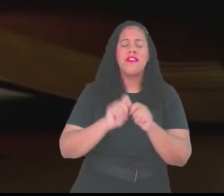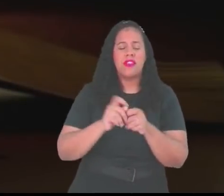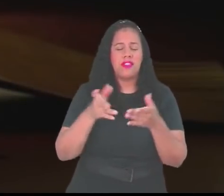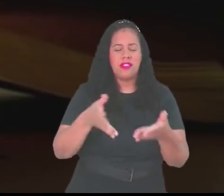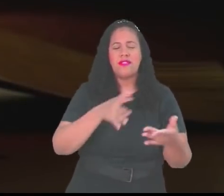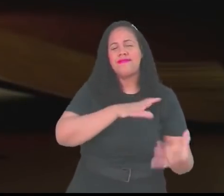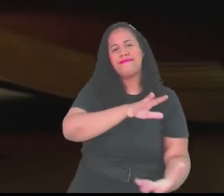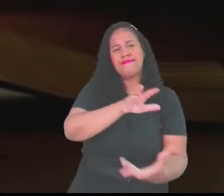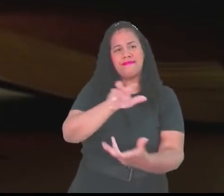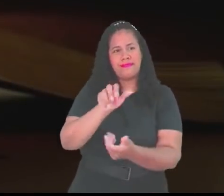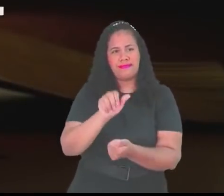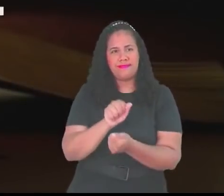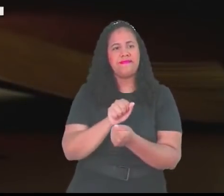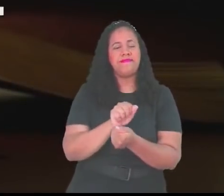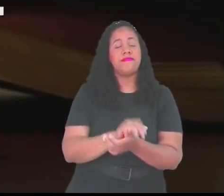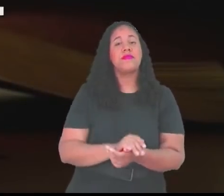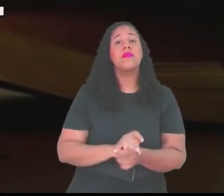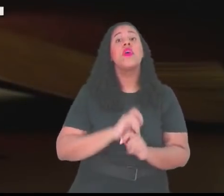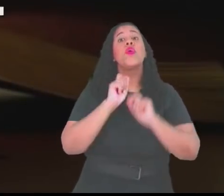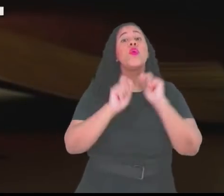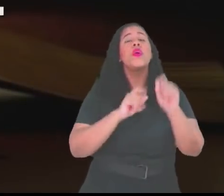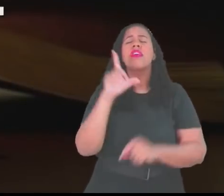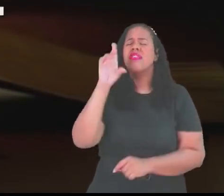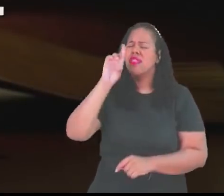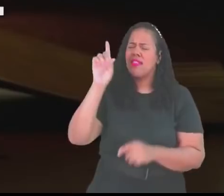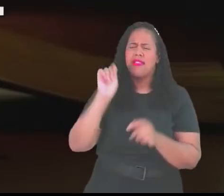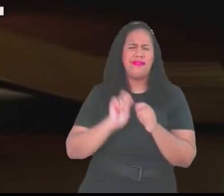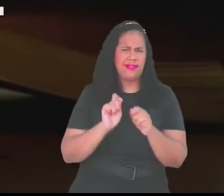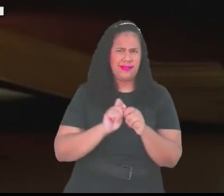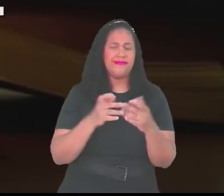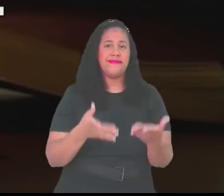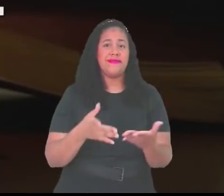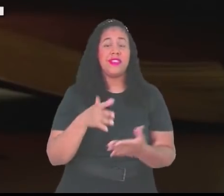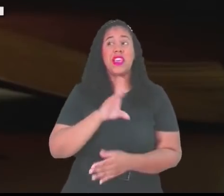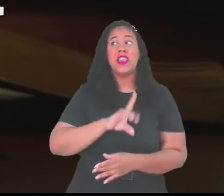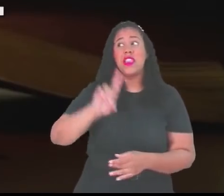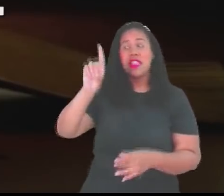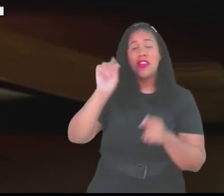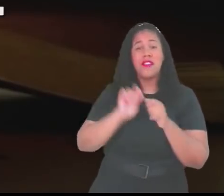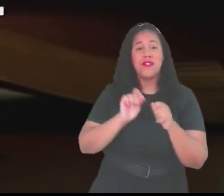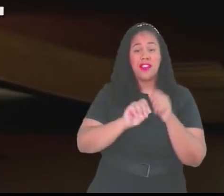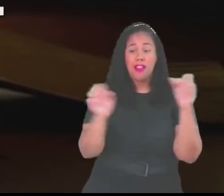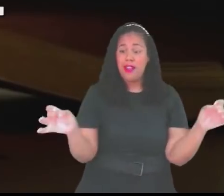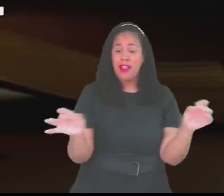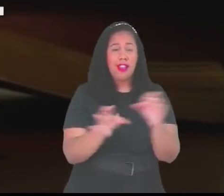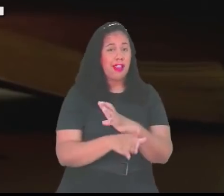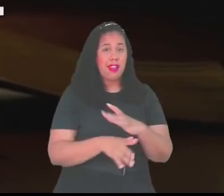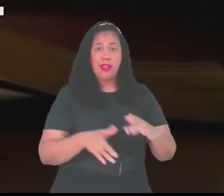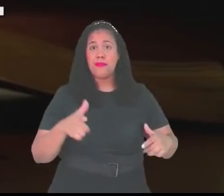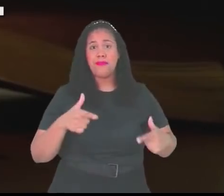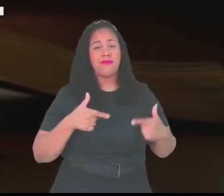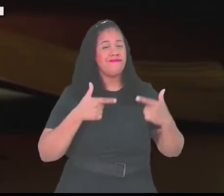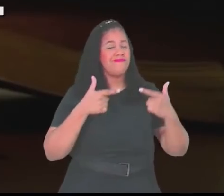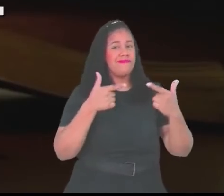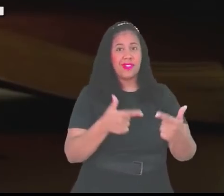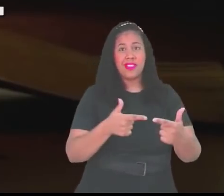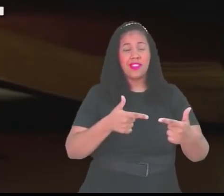terra. O que é que Deus faz? Ele faz cessar as guerras